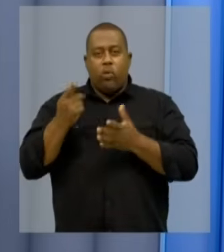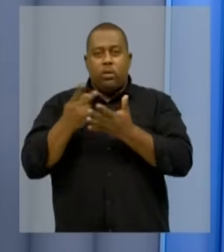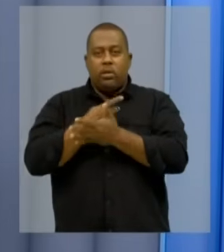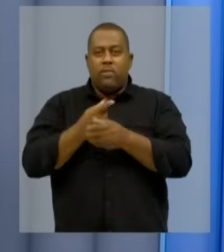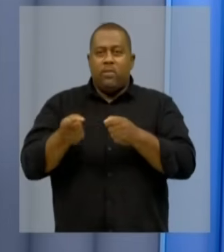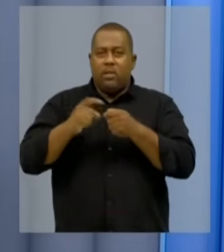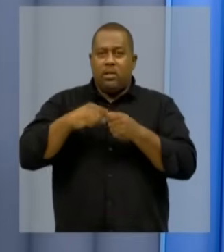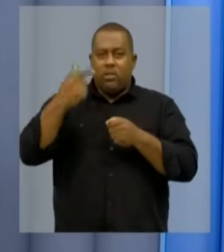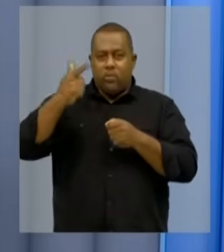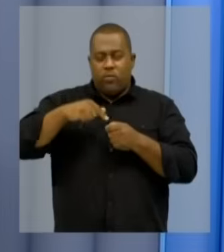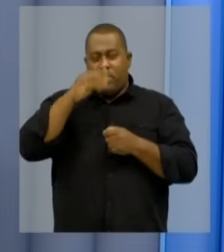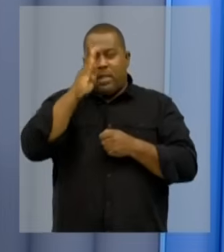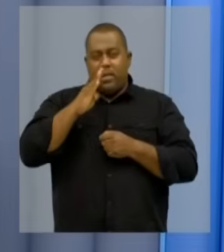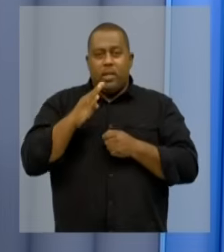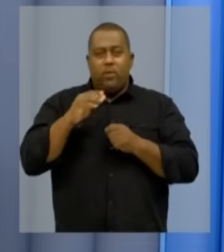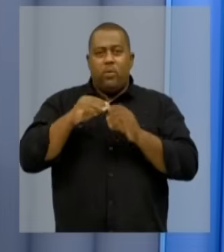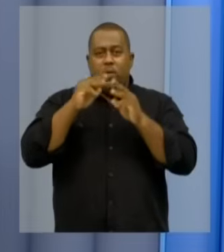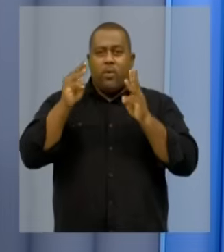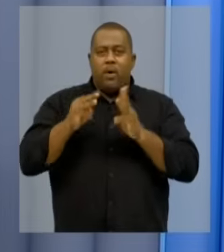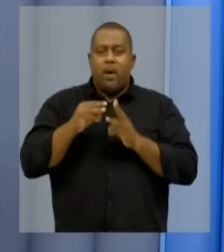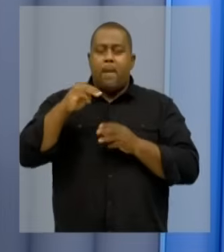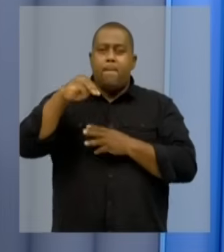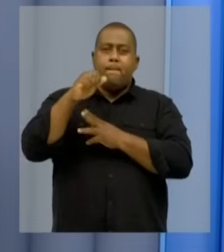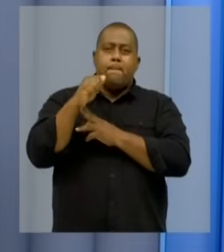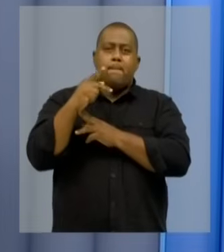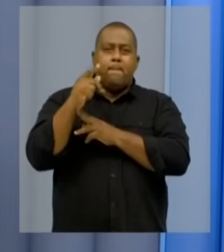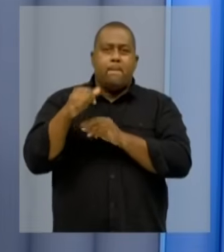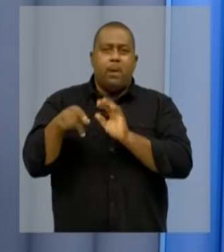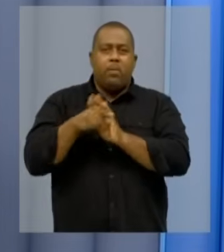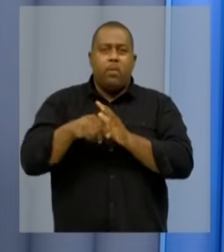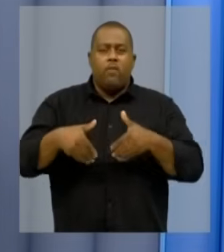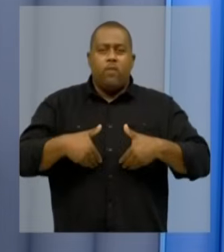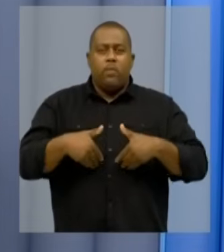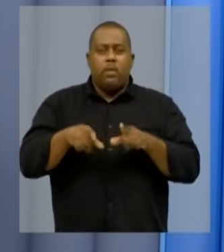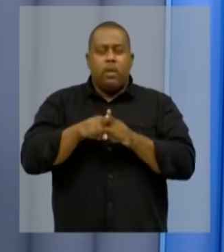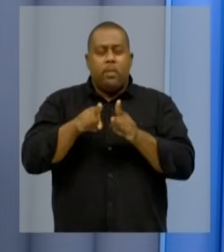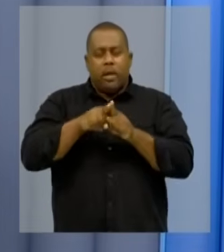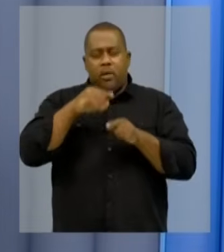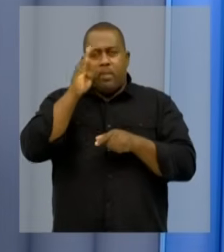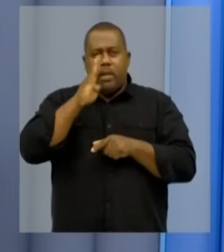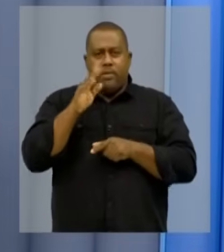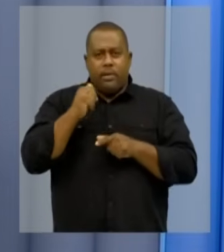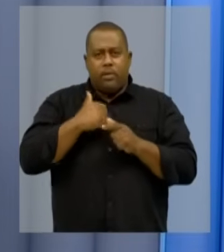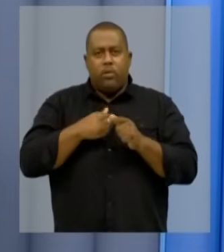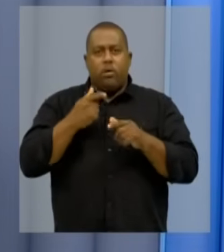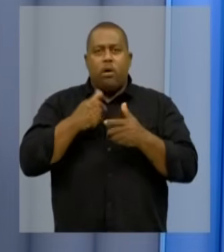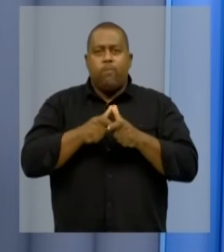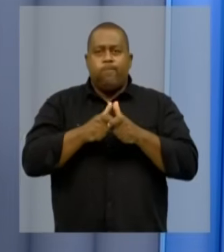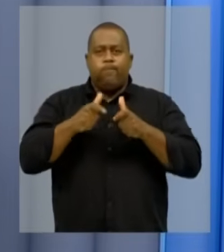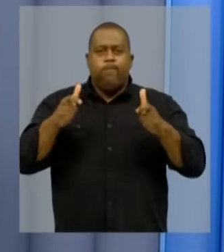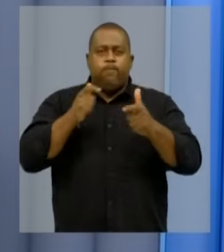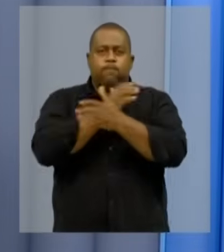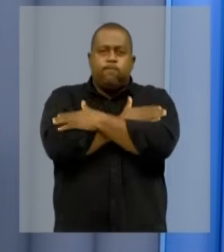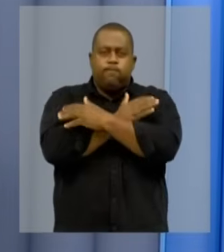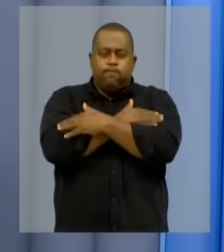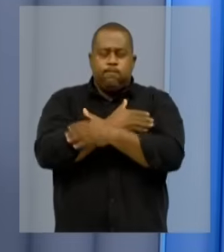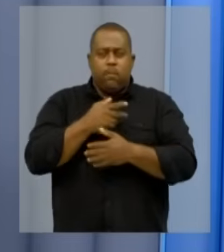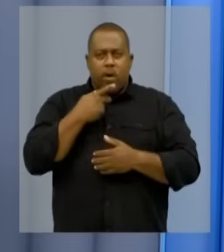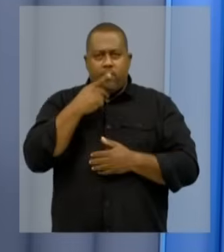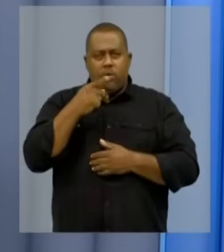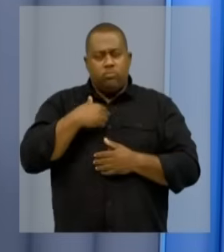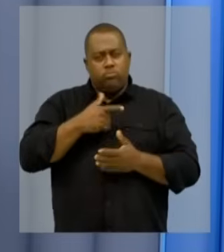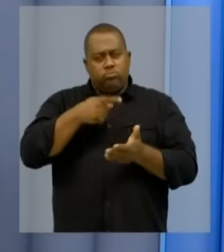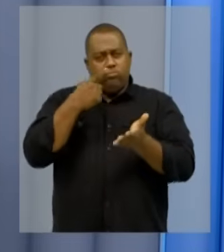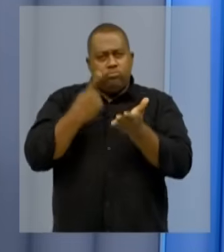fome. É quem trouxe de volta o Brasil às taxas de desempregos. Eu quero dizer que eu me comprometi com o presidente